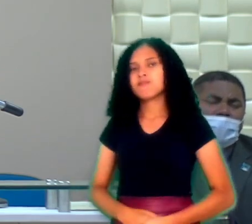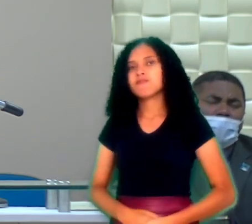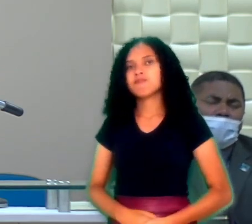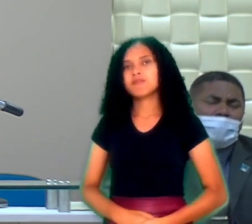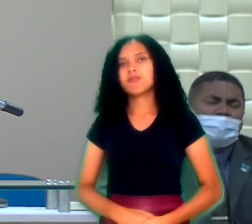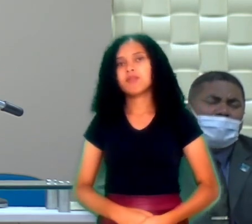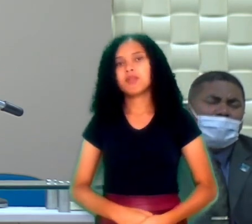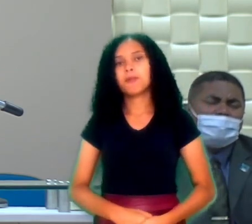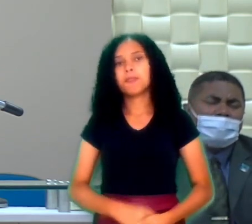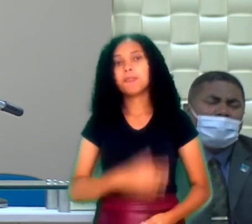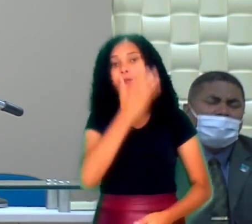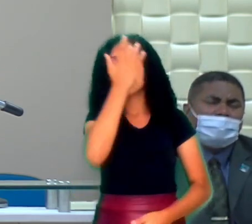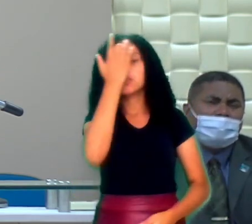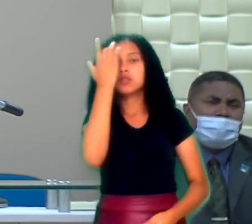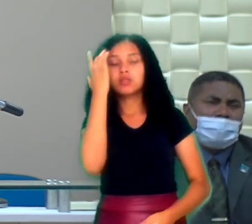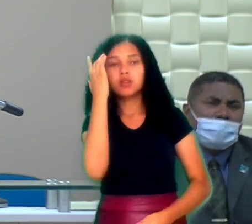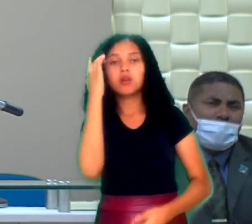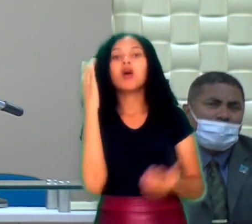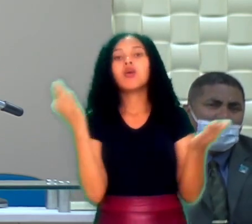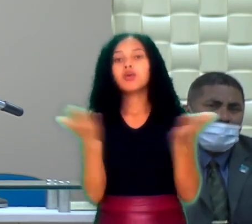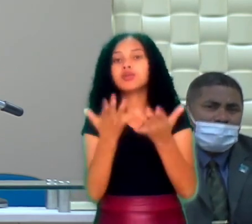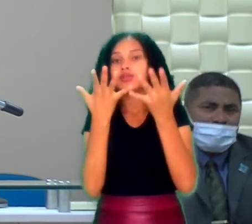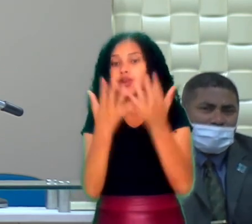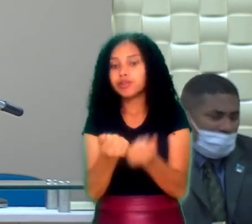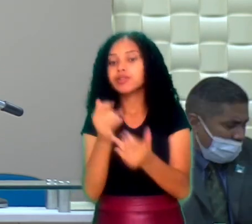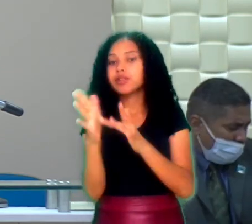Como está? Os que estão no nosso barco, por que essa tempestade? Por que esse